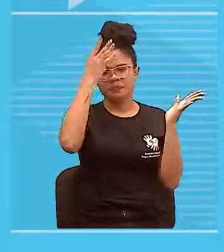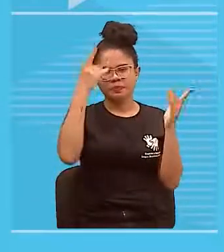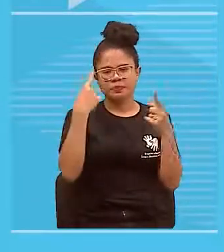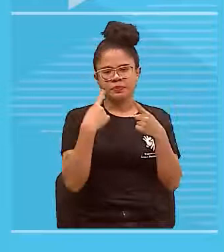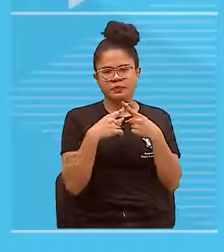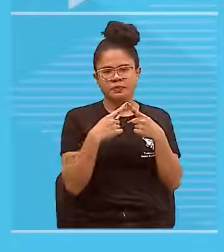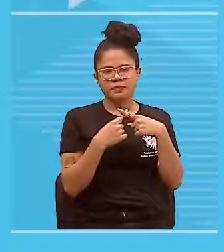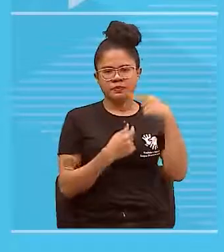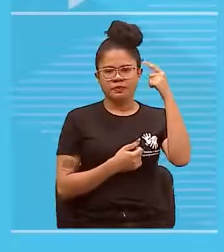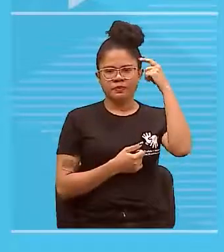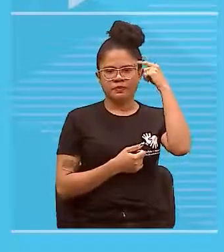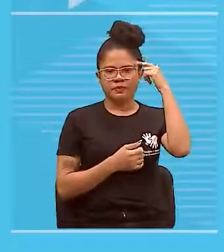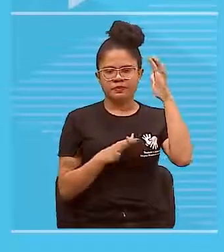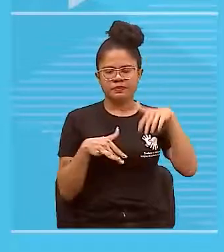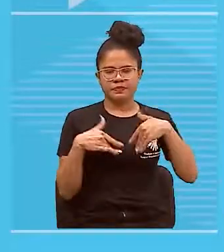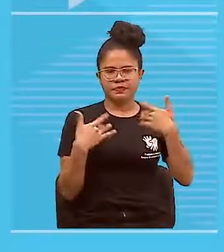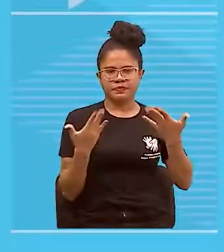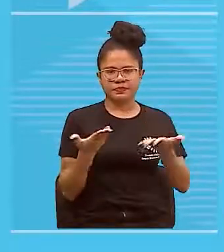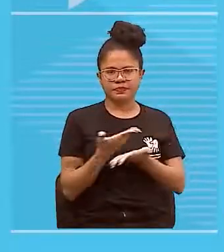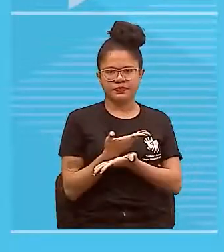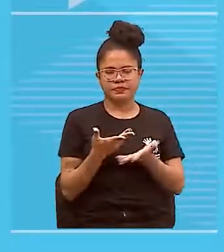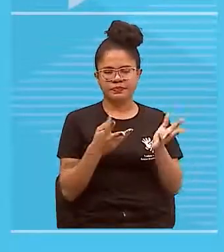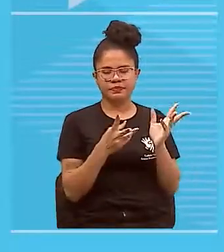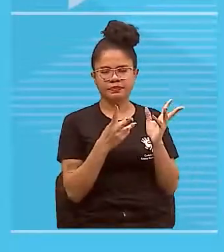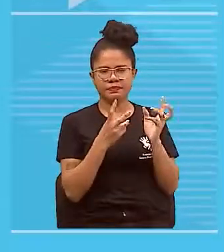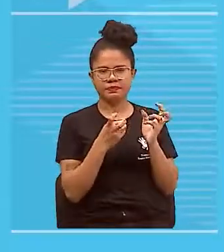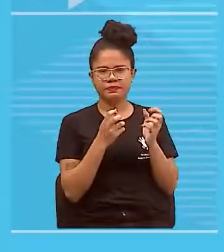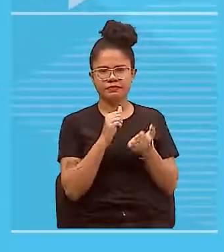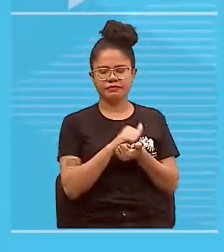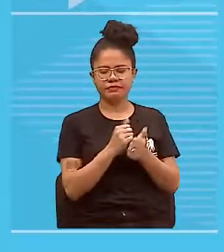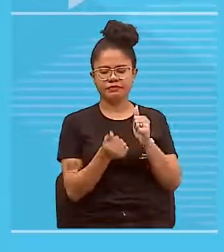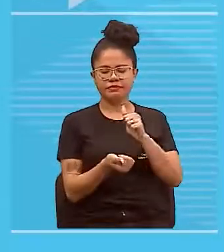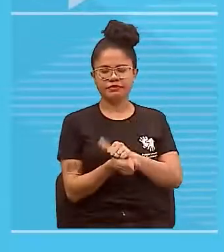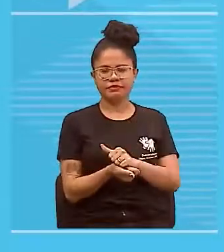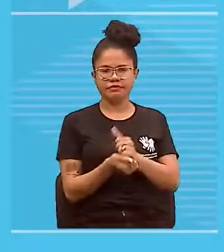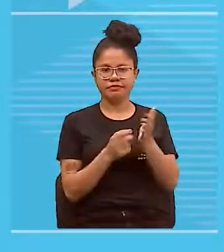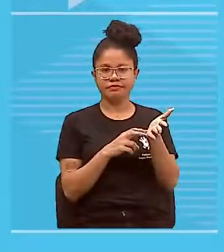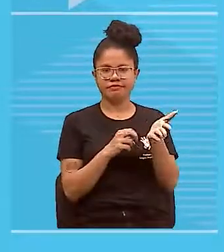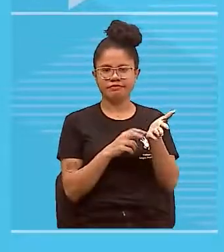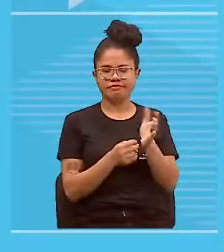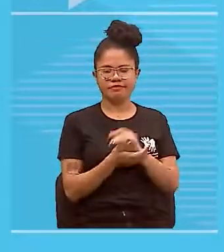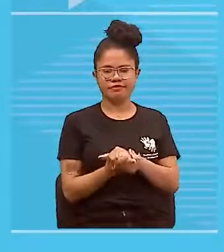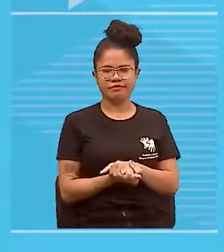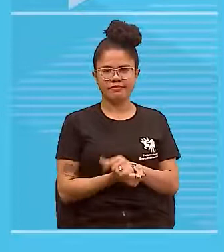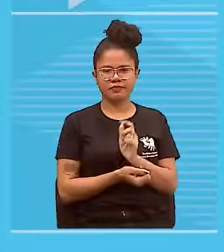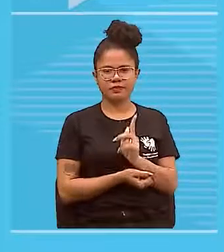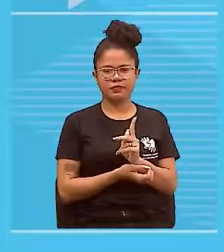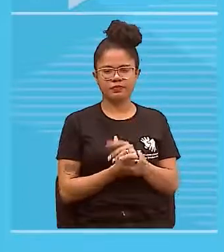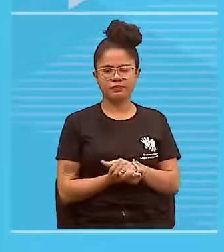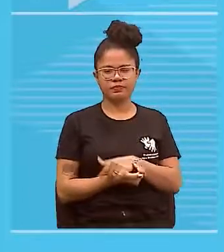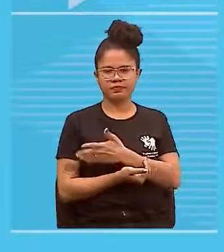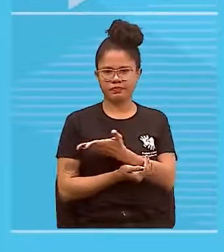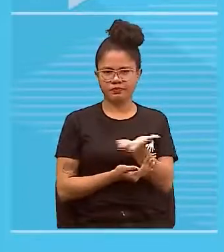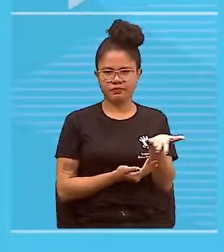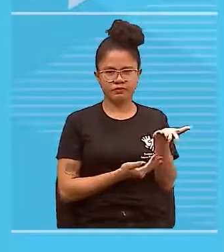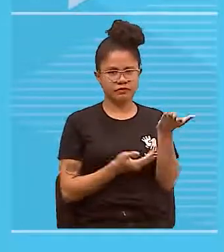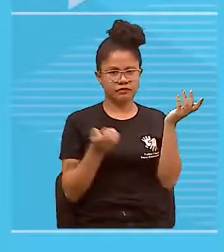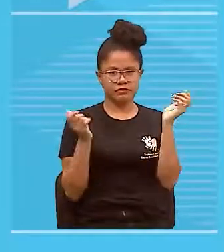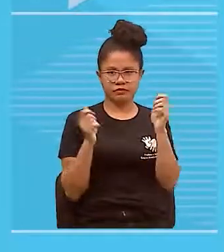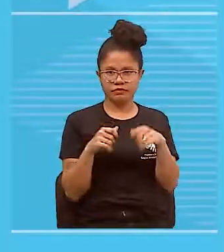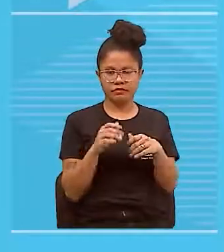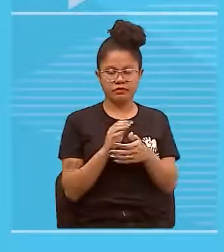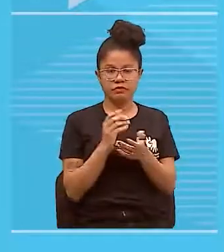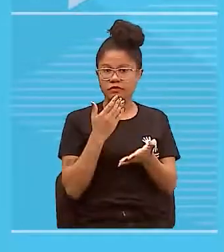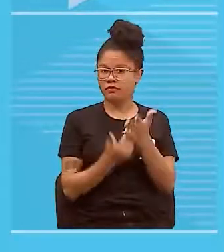é você é verificar a adequação vocabular até mesmo para você não perder a coesão